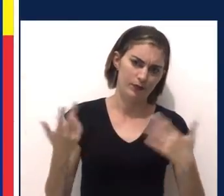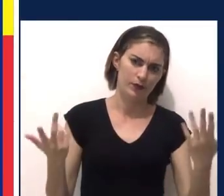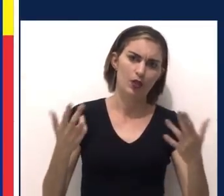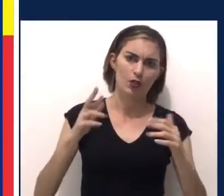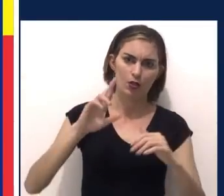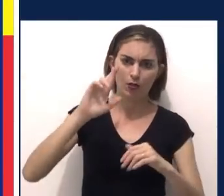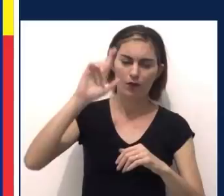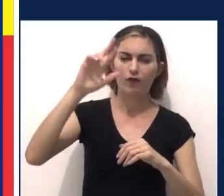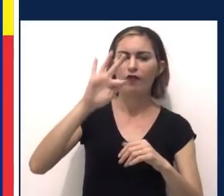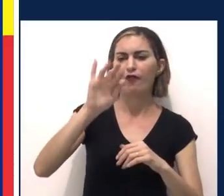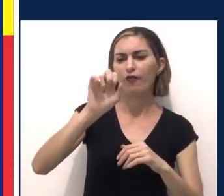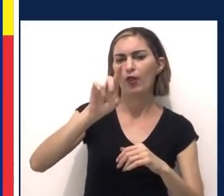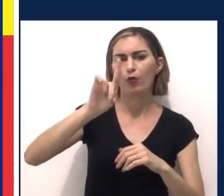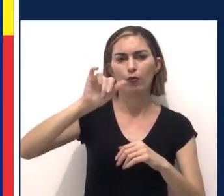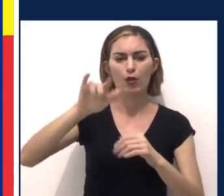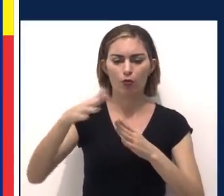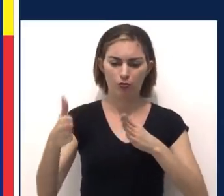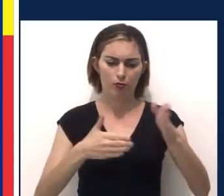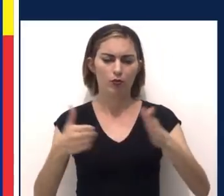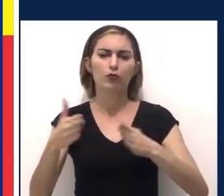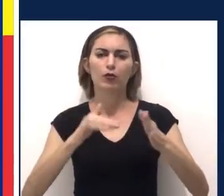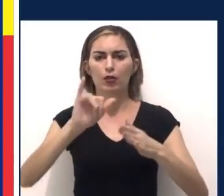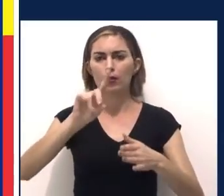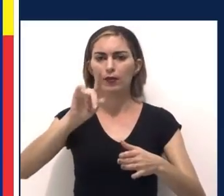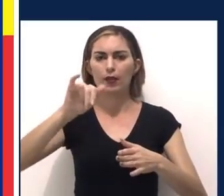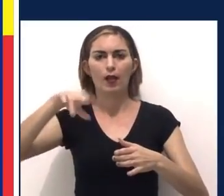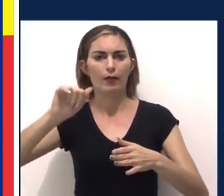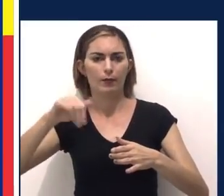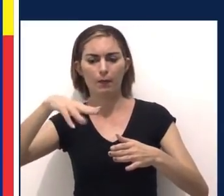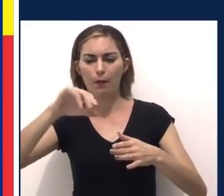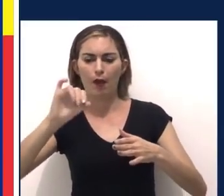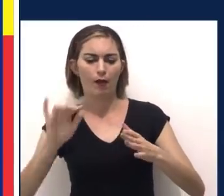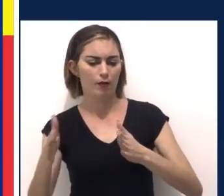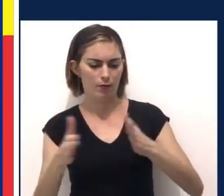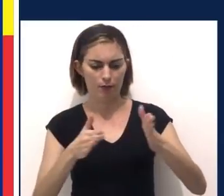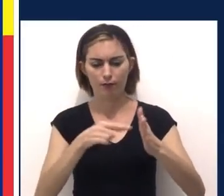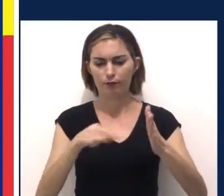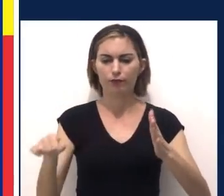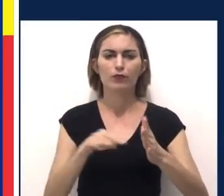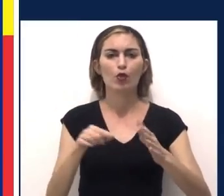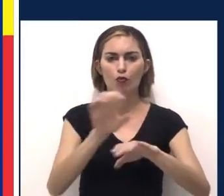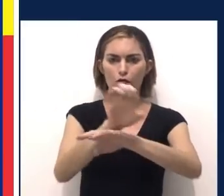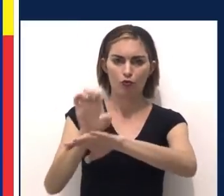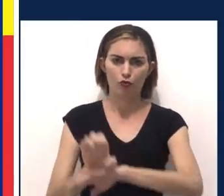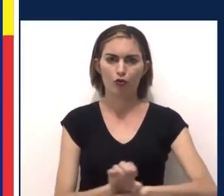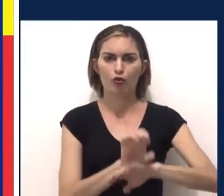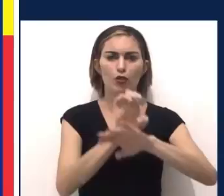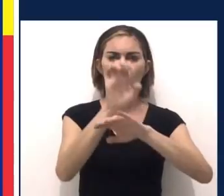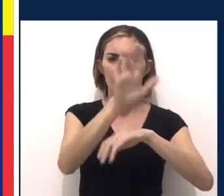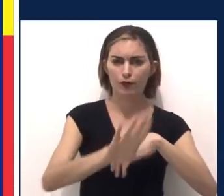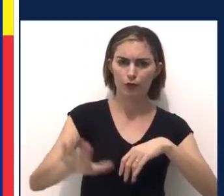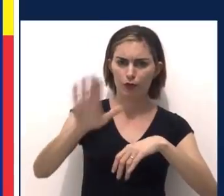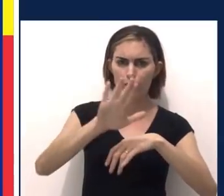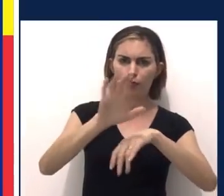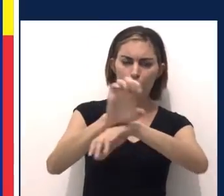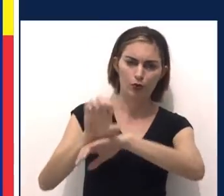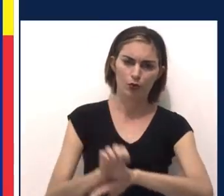particularismo do poder feudal durante a Idade Média. Então, os Estados da